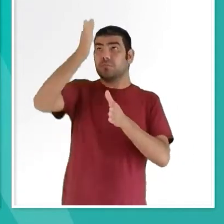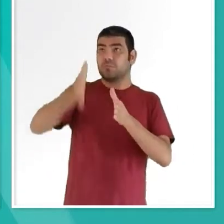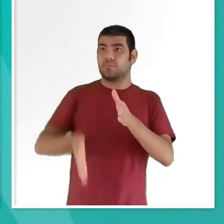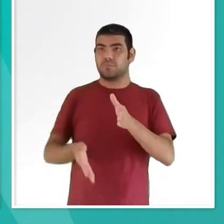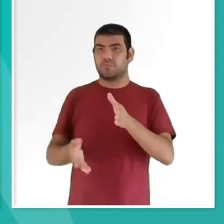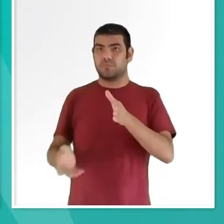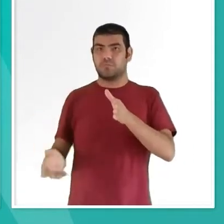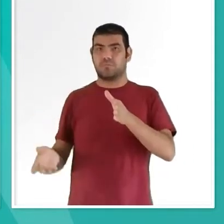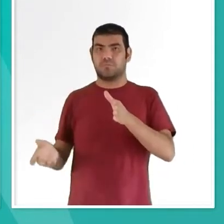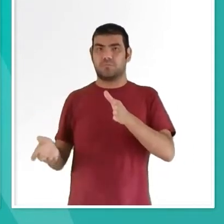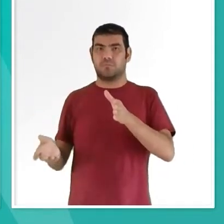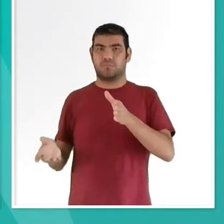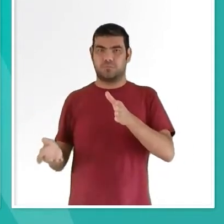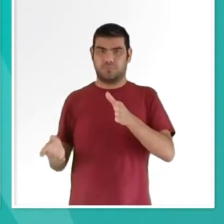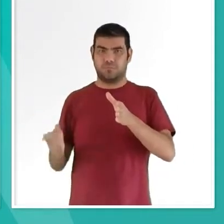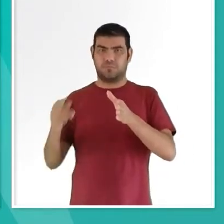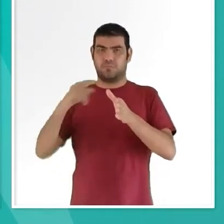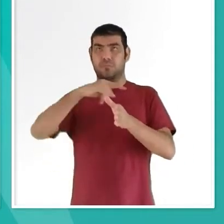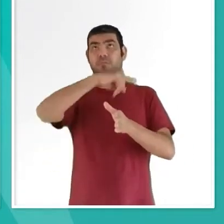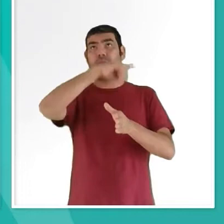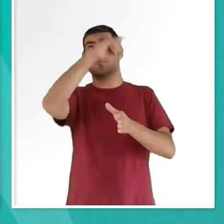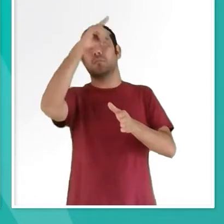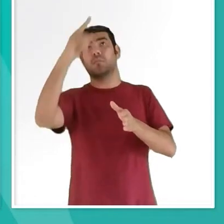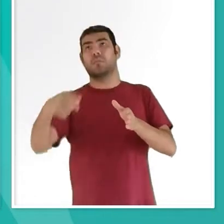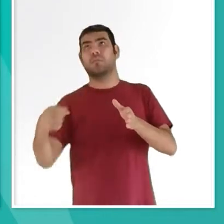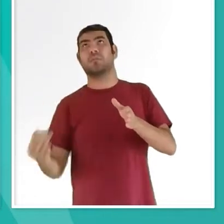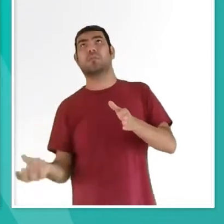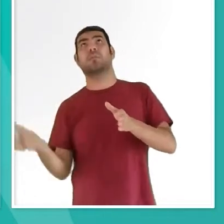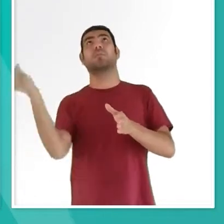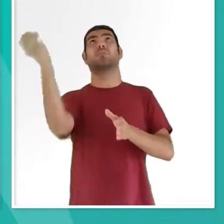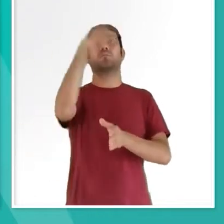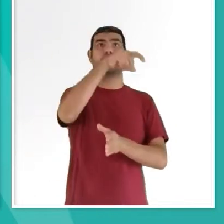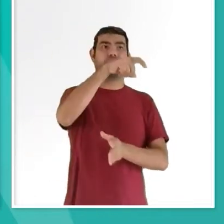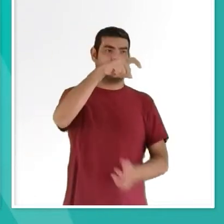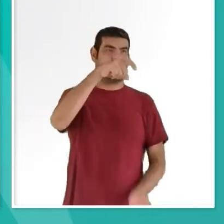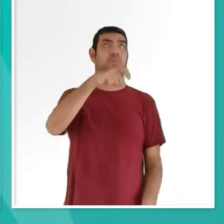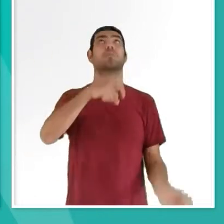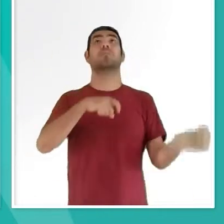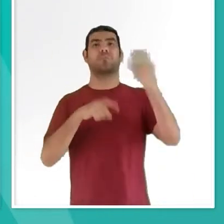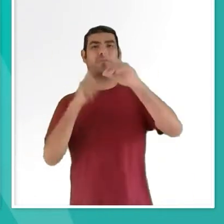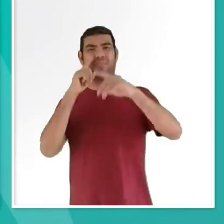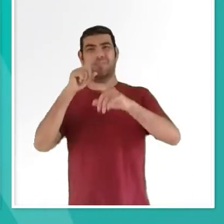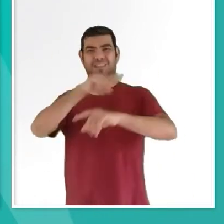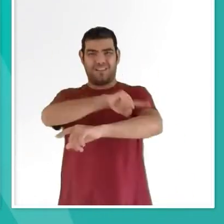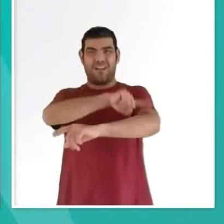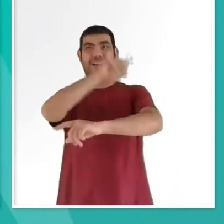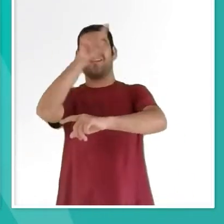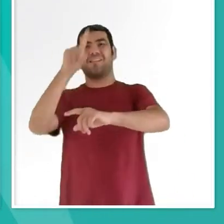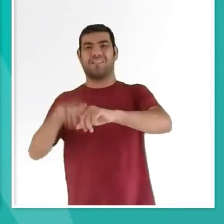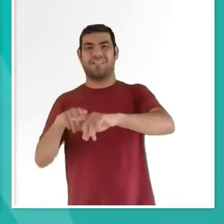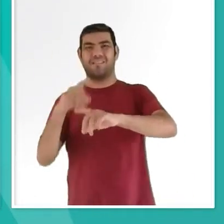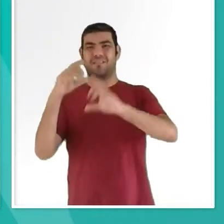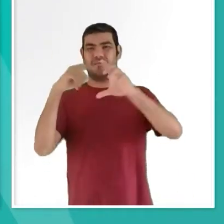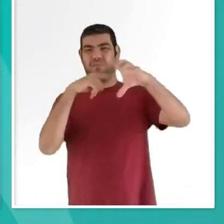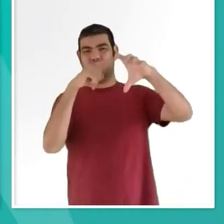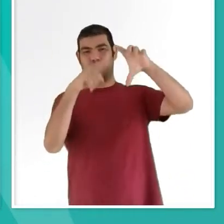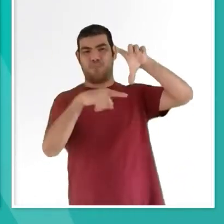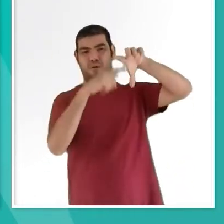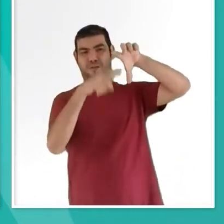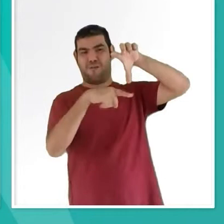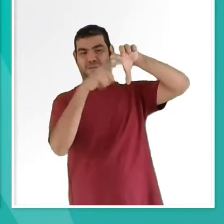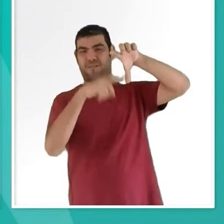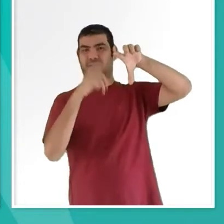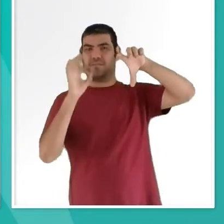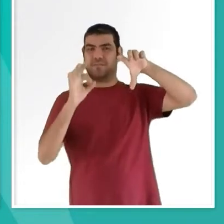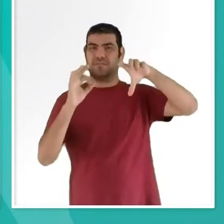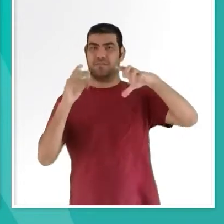que ficava aqui no alto da parede. Ó. Dá para ver uma argola com um buraco no meio, certo? Uma pedra furada